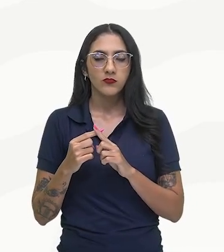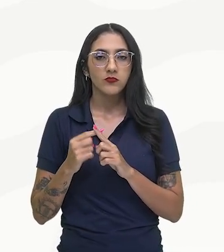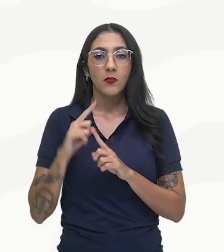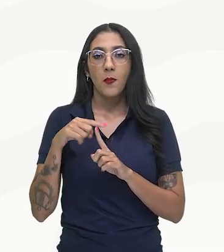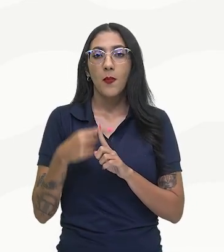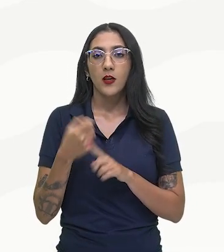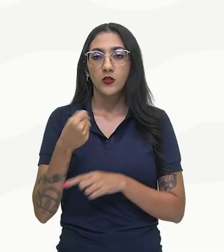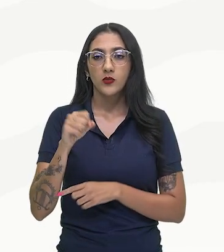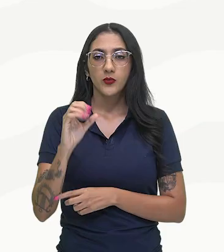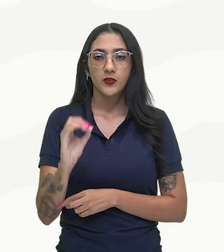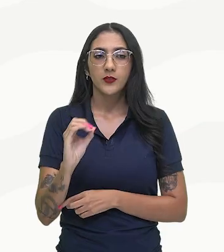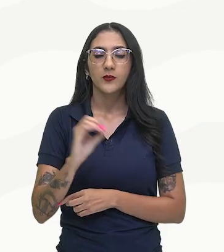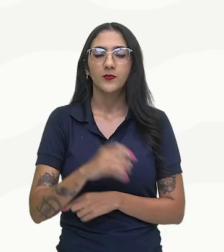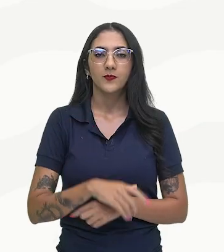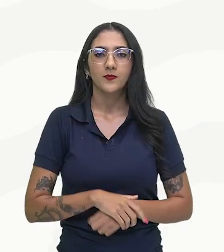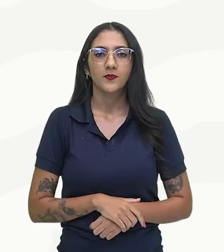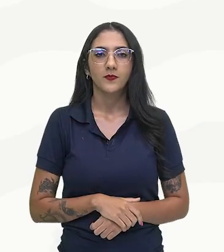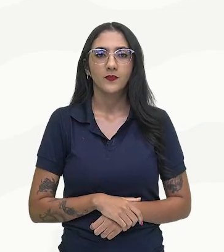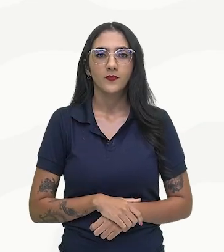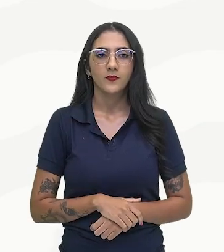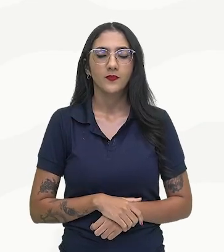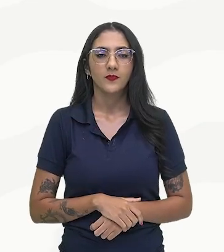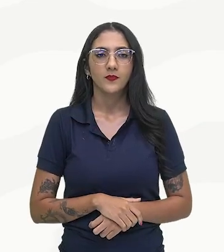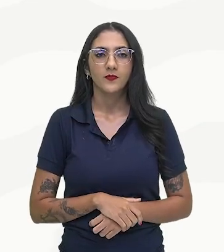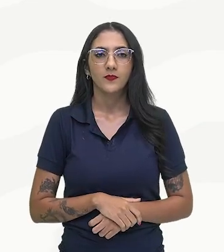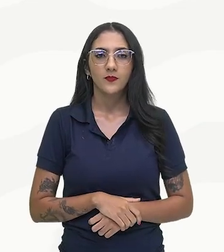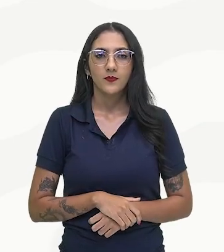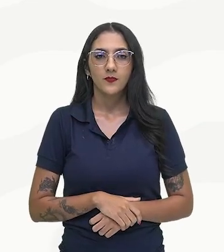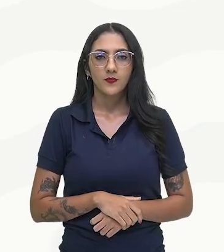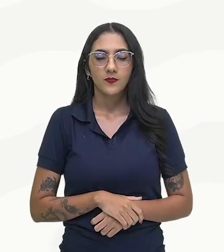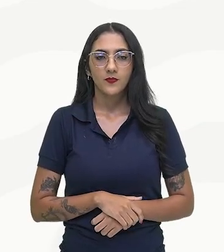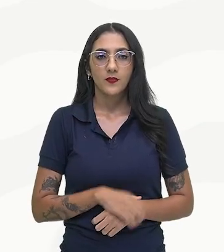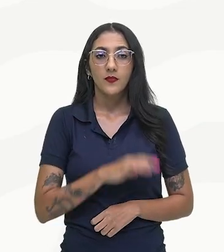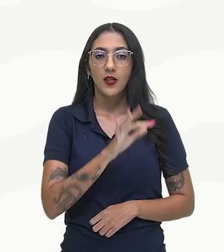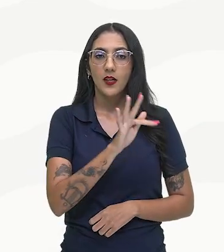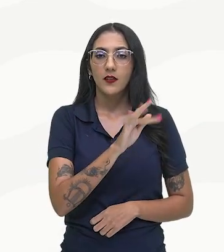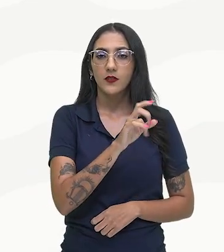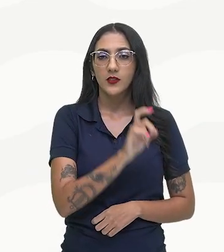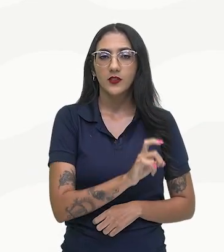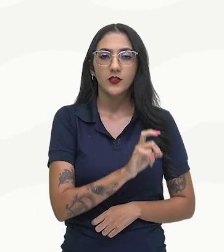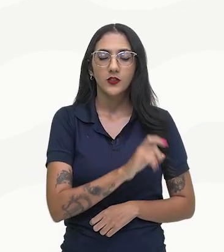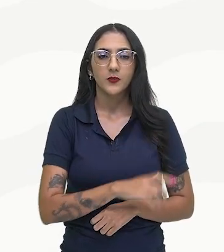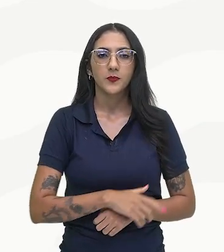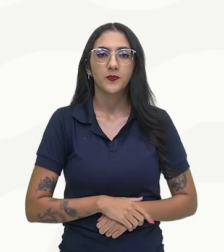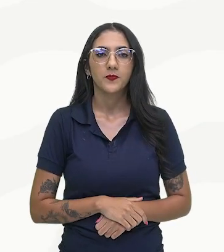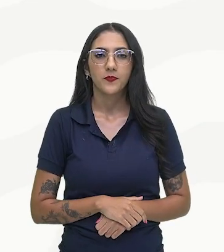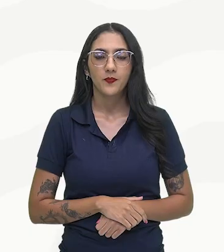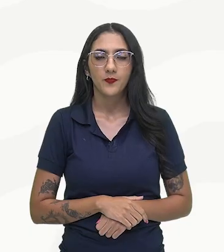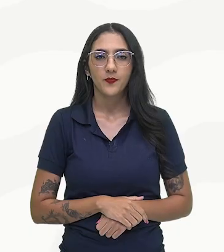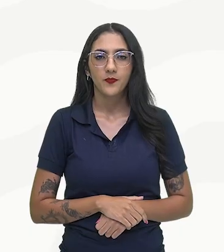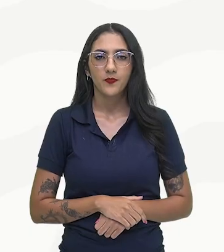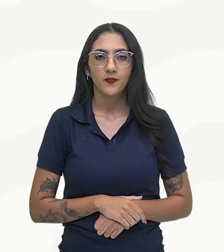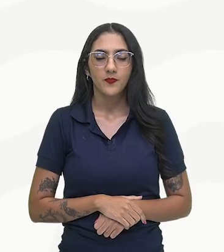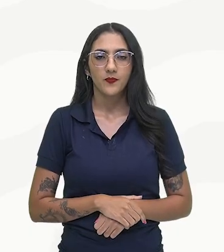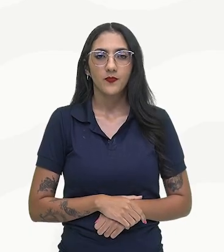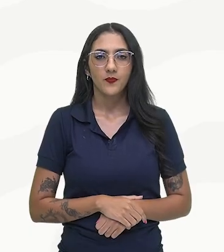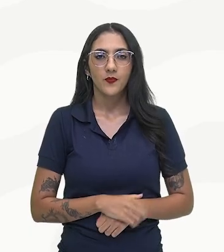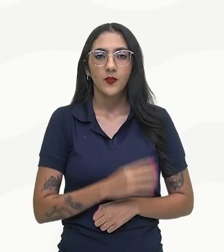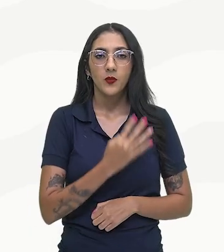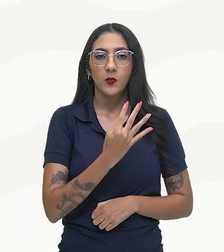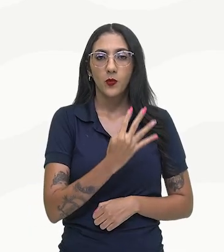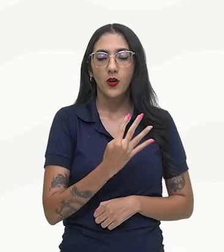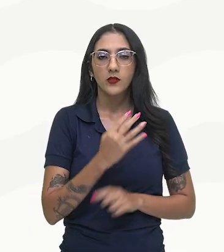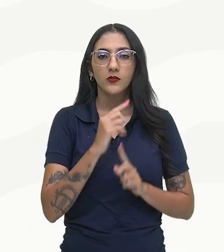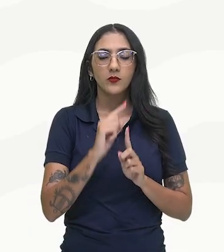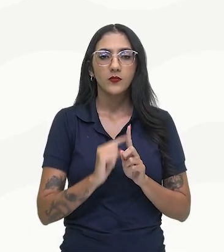80. Então, nós temos f de x igual a 2 ao quadrado é 4,